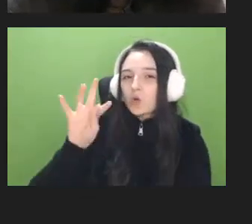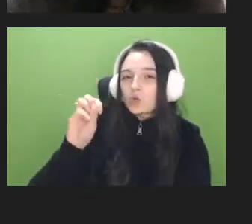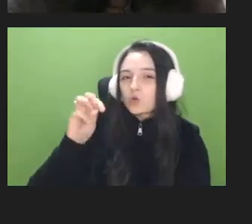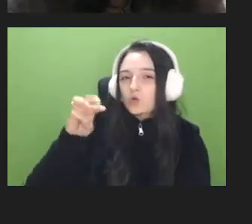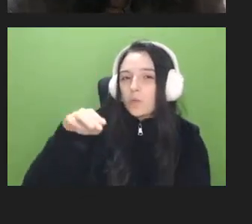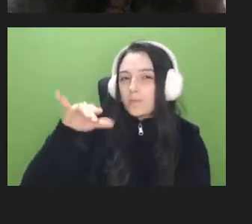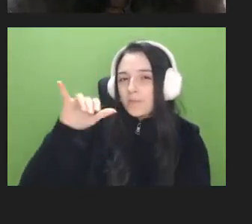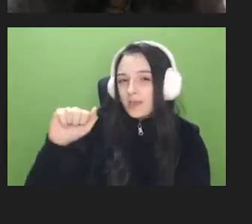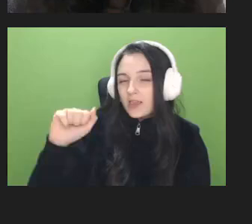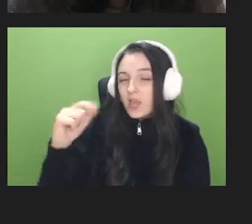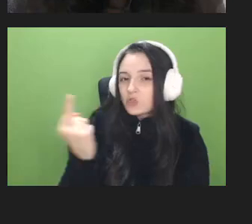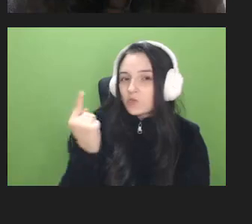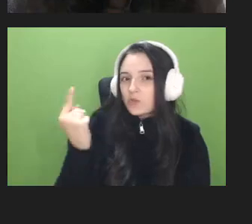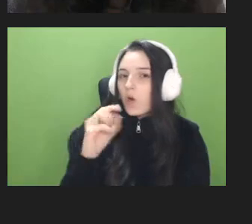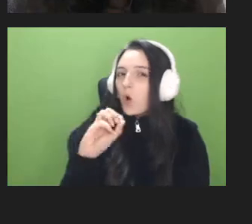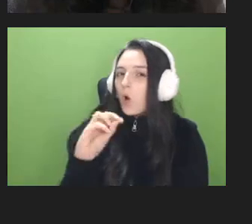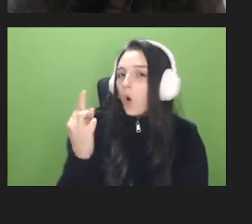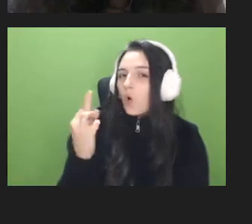autonomia individual,